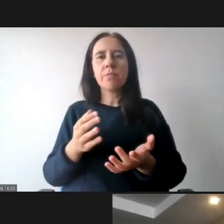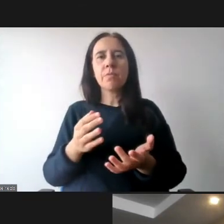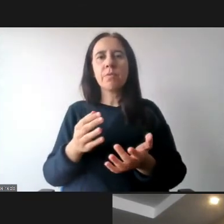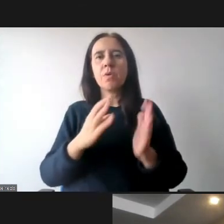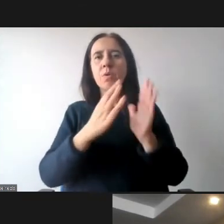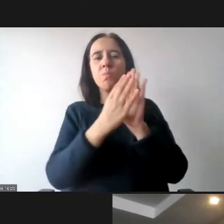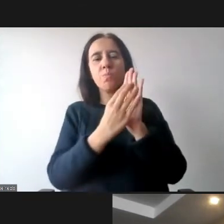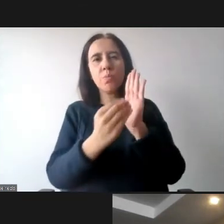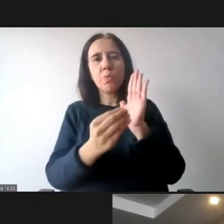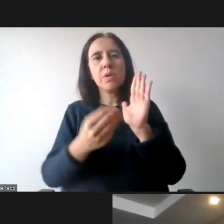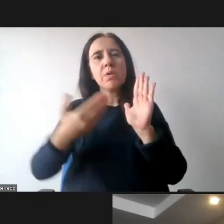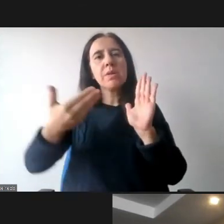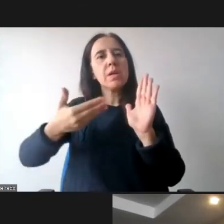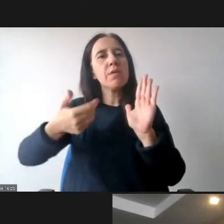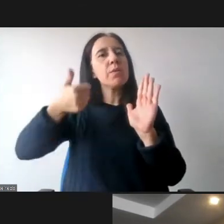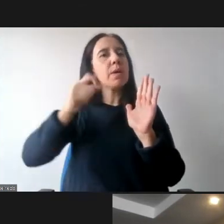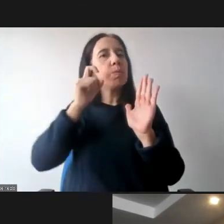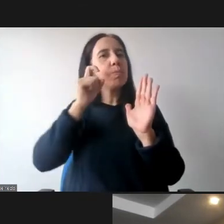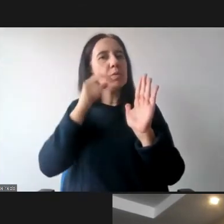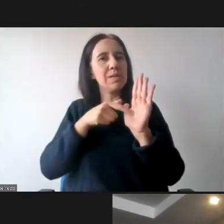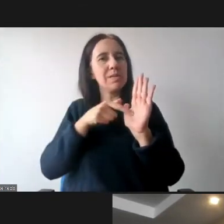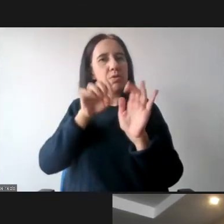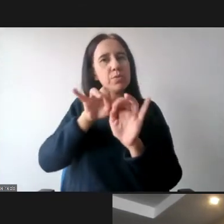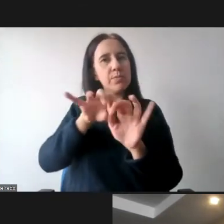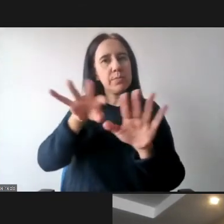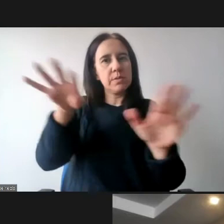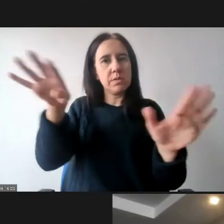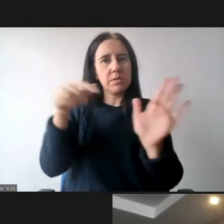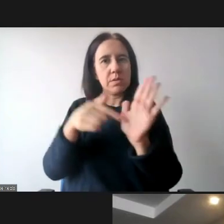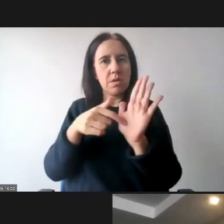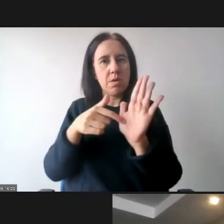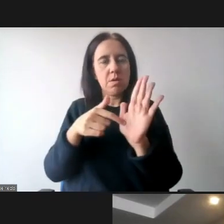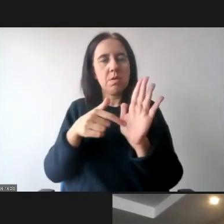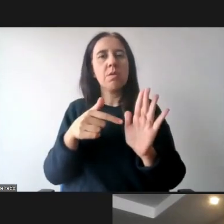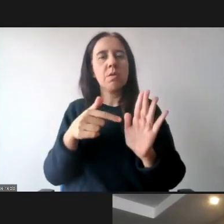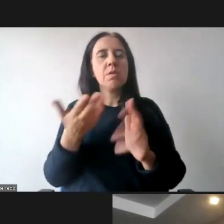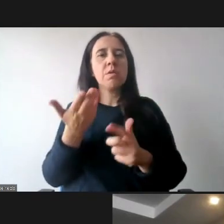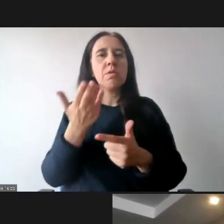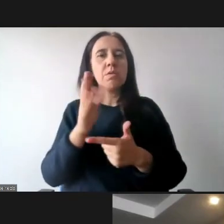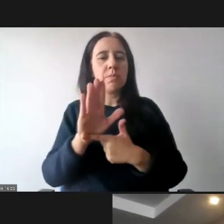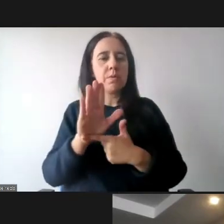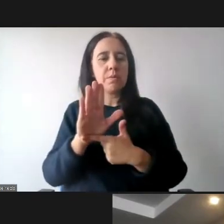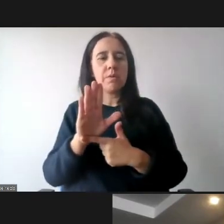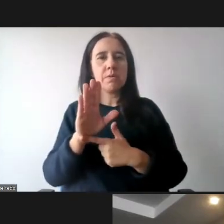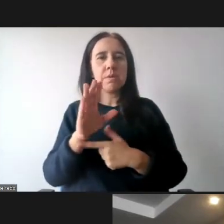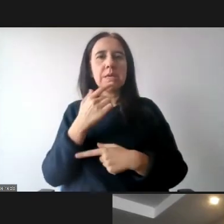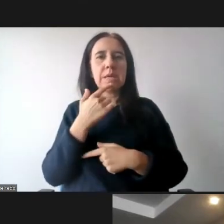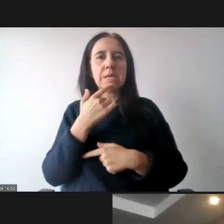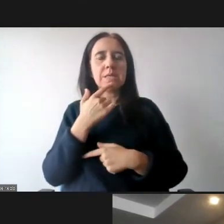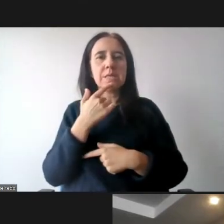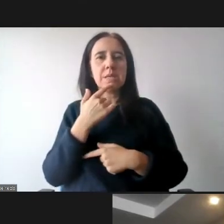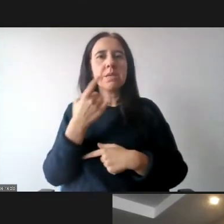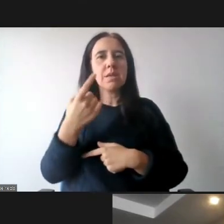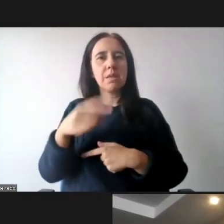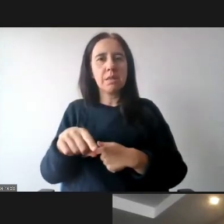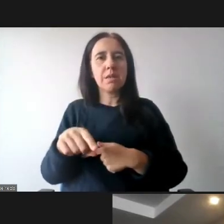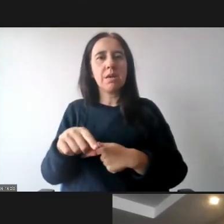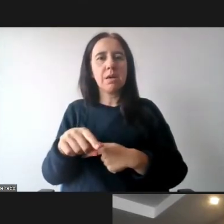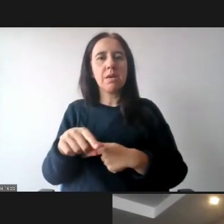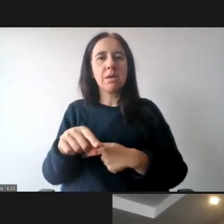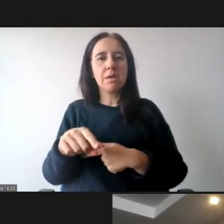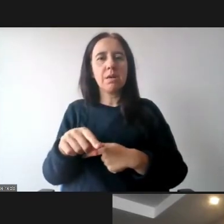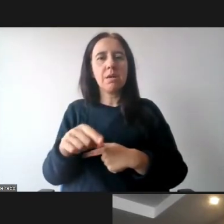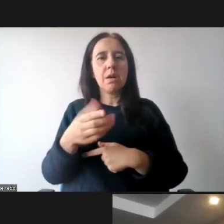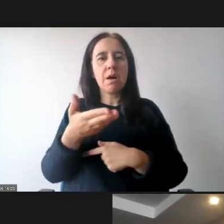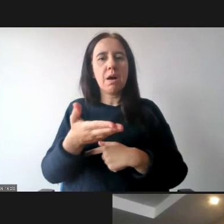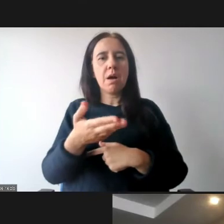proteção de direitos fundamentais, e isso significa designadamente que ele goza de acolhimento em